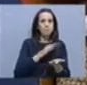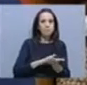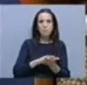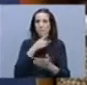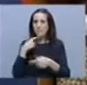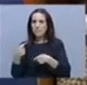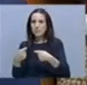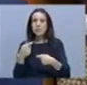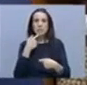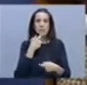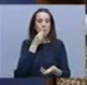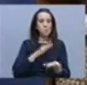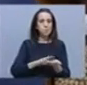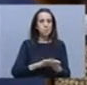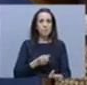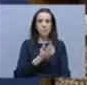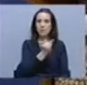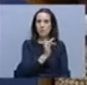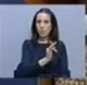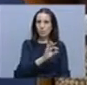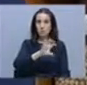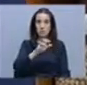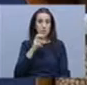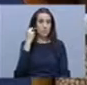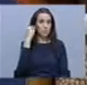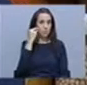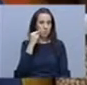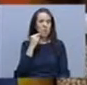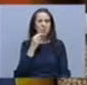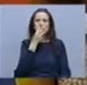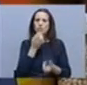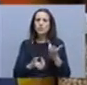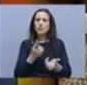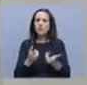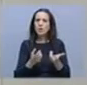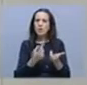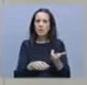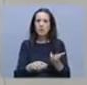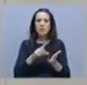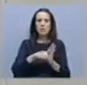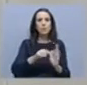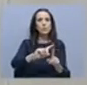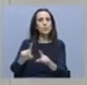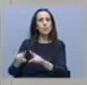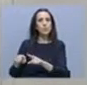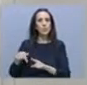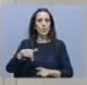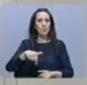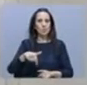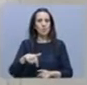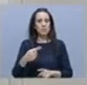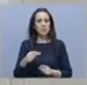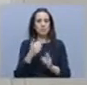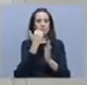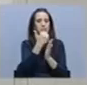falar de 24 restaurantes do Conselho do Fundão que já confeccionam muitos dos pratos que estão hoje nestas